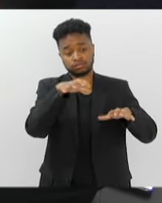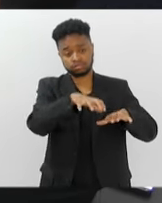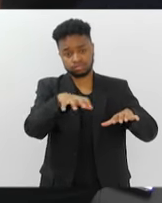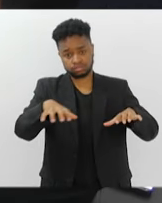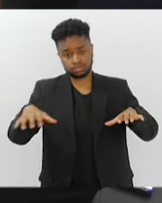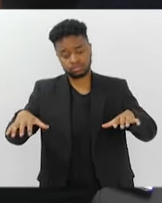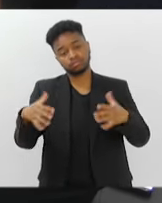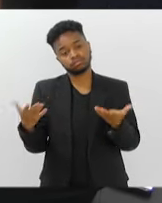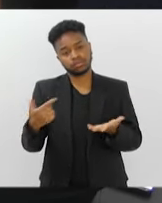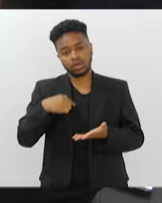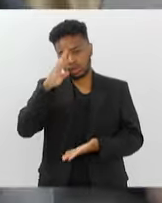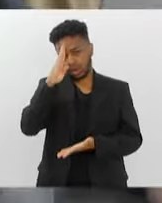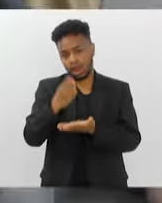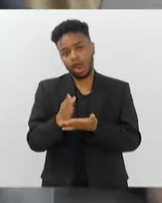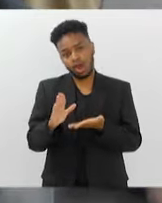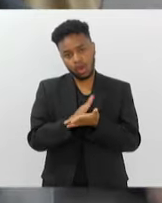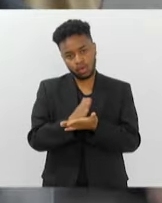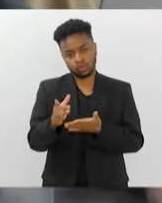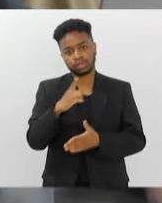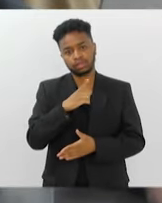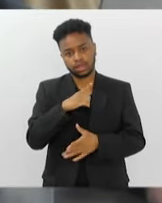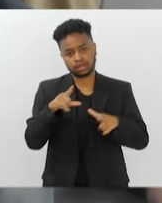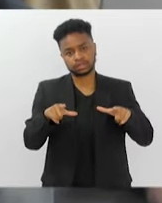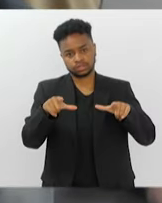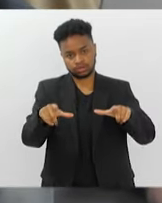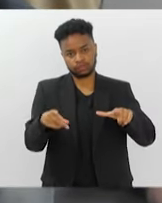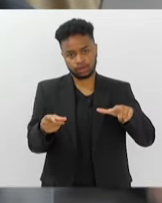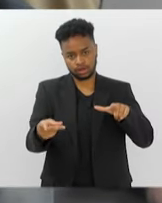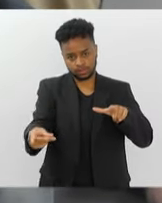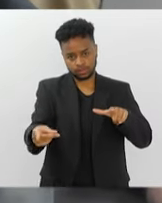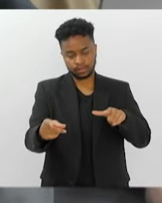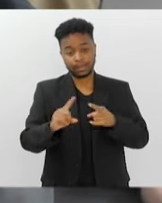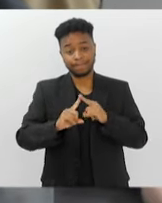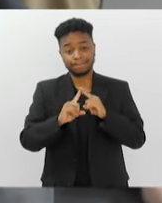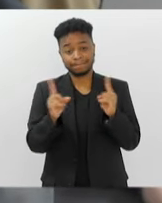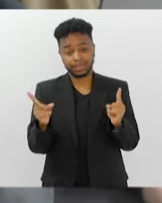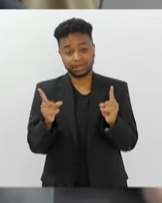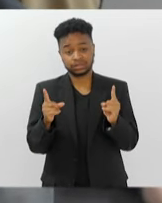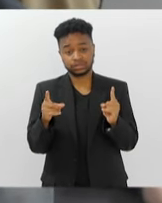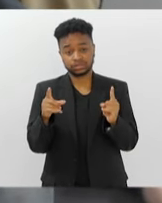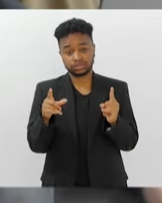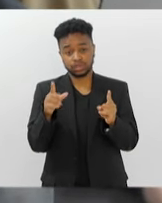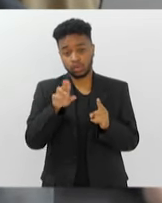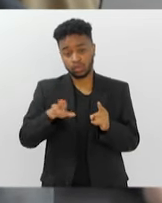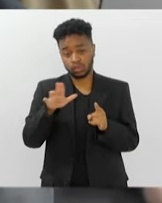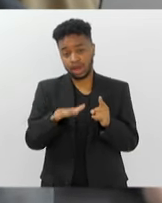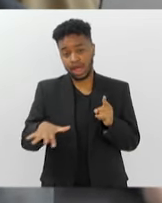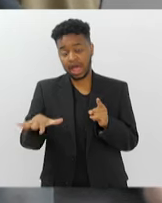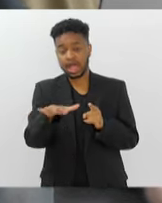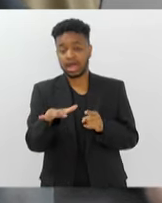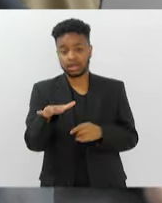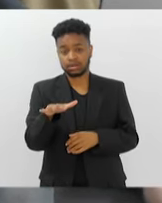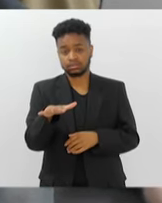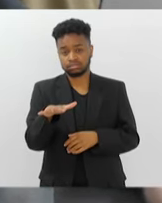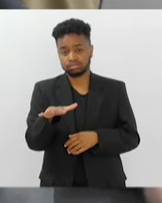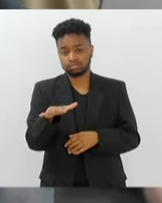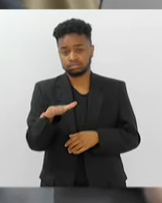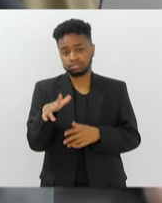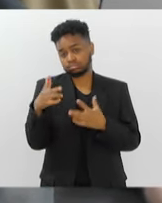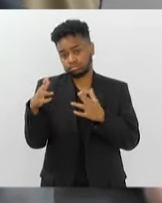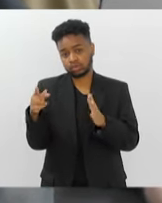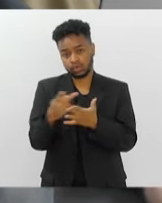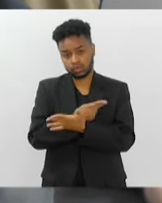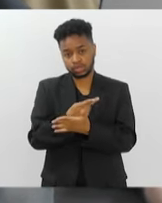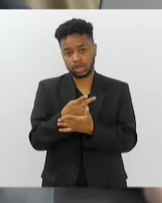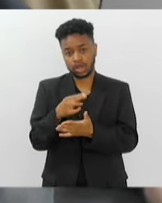tem algumas Arenas possuem inclusive esse Certificado Agora pro espaço Aonde era realizado onde é realizado o rocken